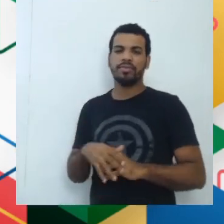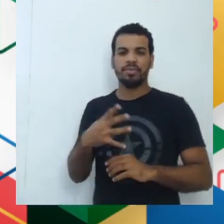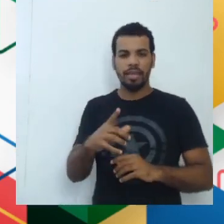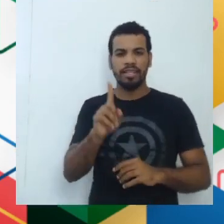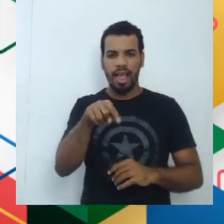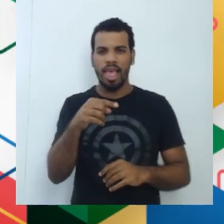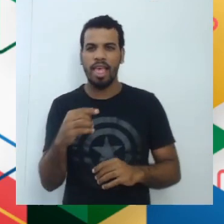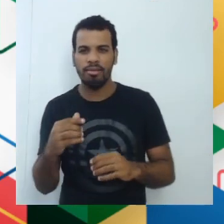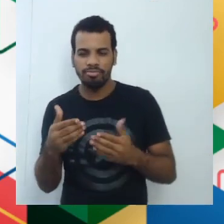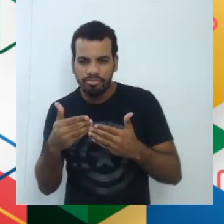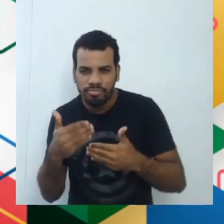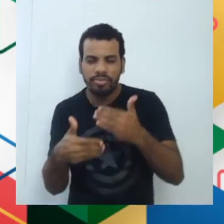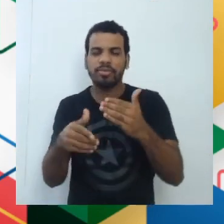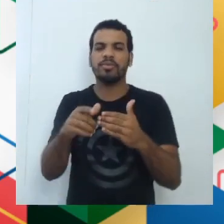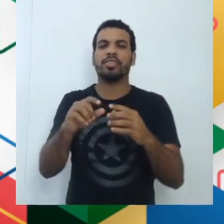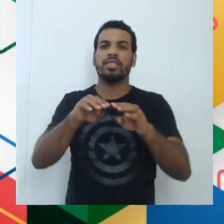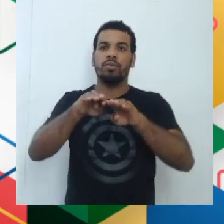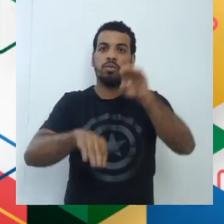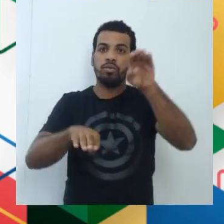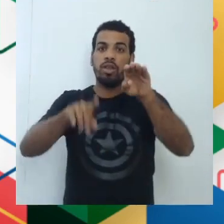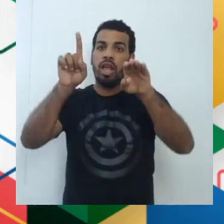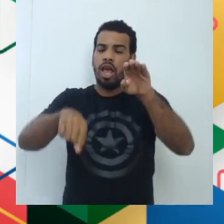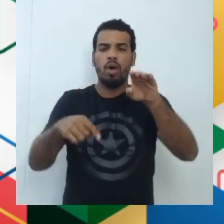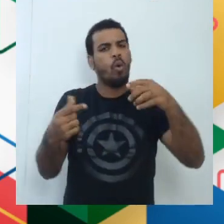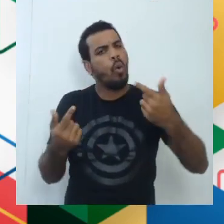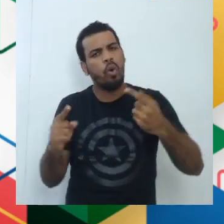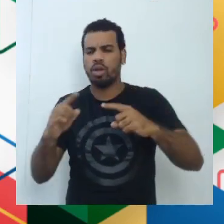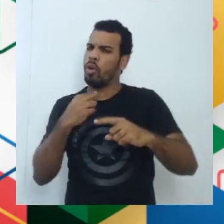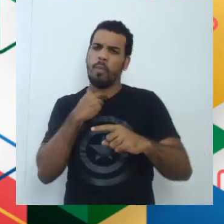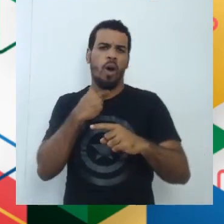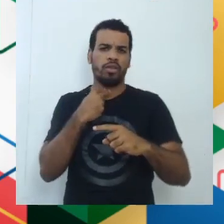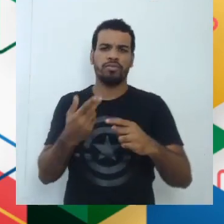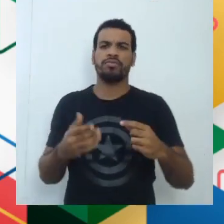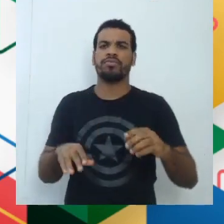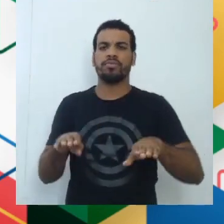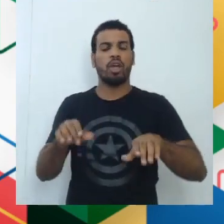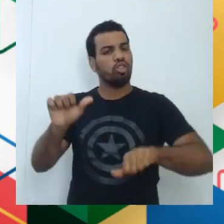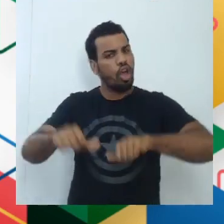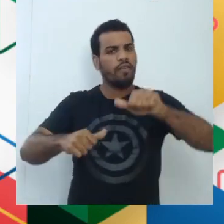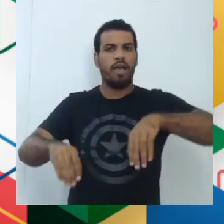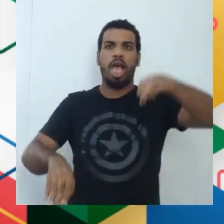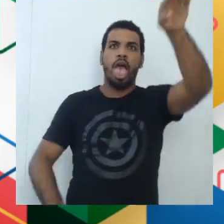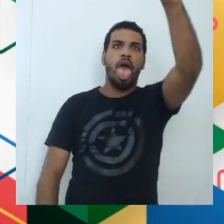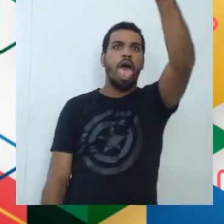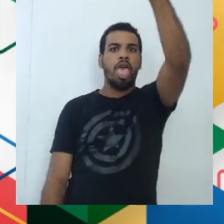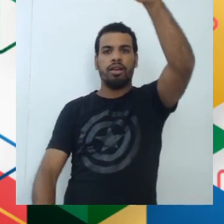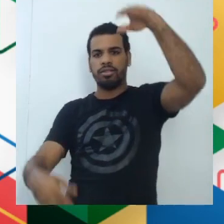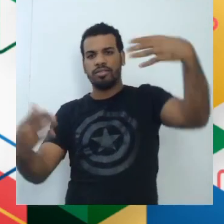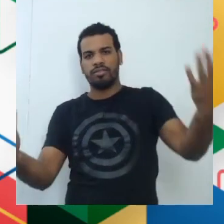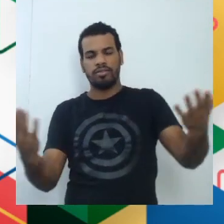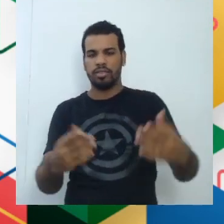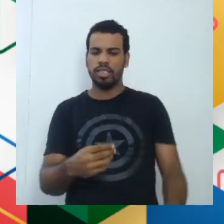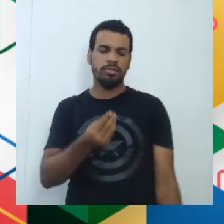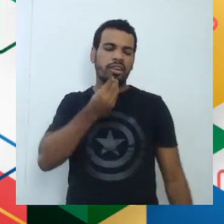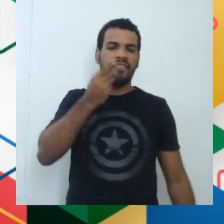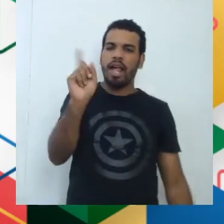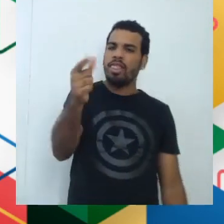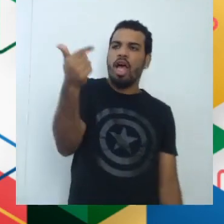contrário, as desigualdades sociais elas devem ser combatidas, elas devem ser transformadas, né? A gente não deveria ter desigualdade social, as pessoas